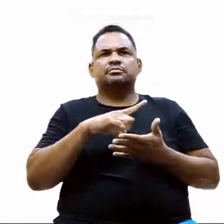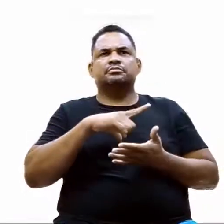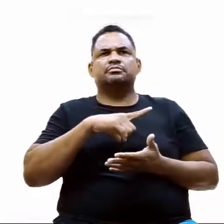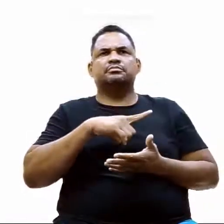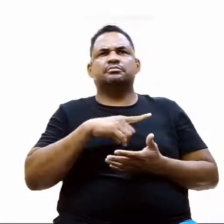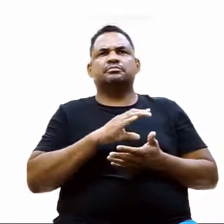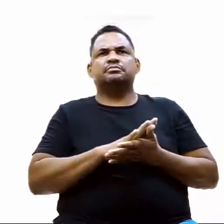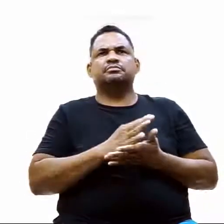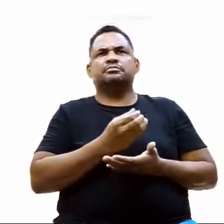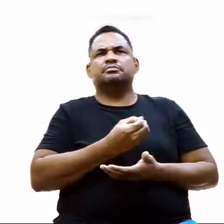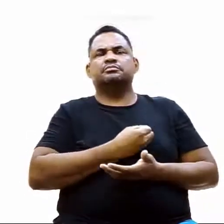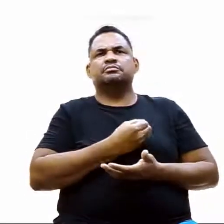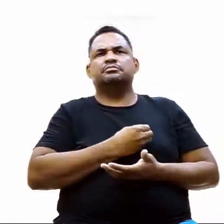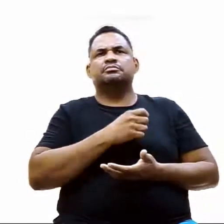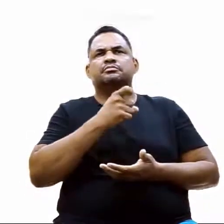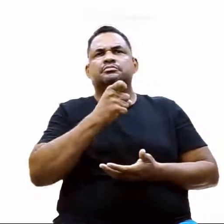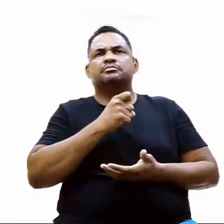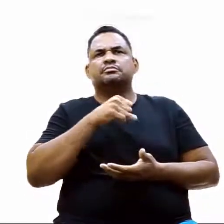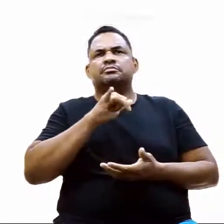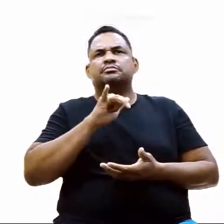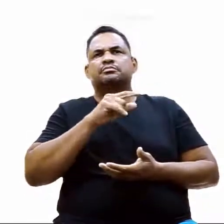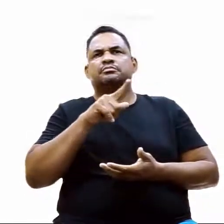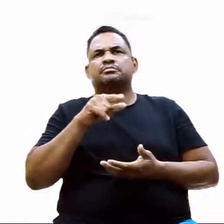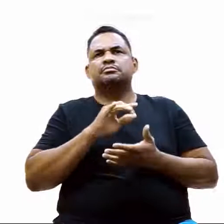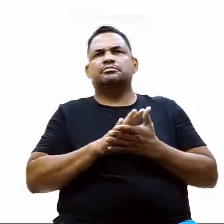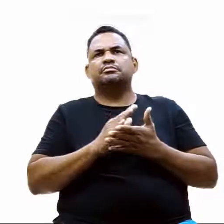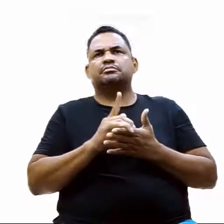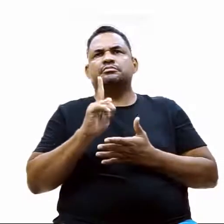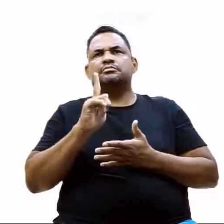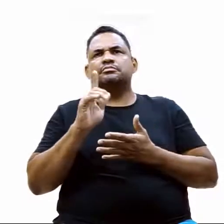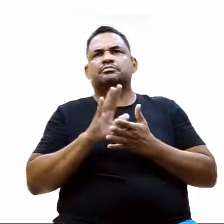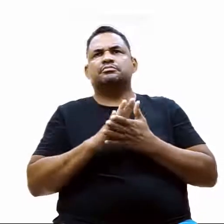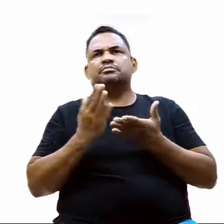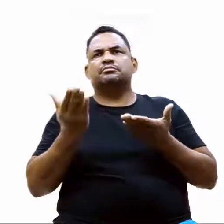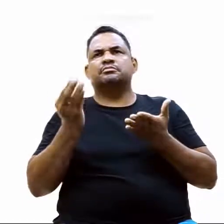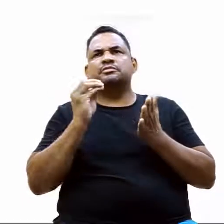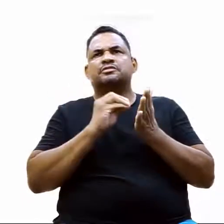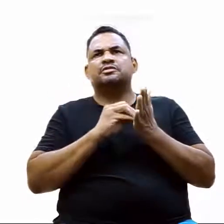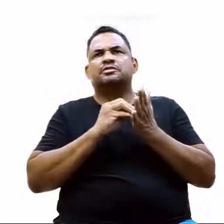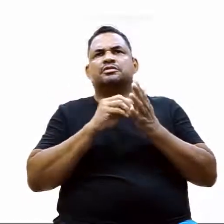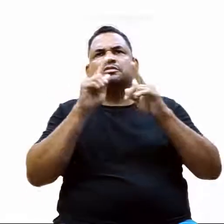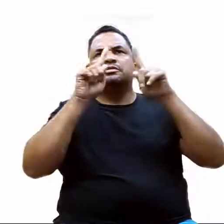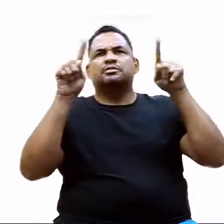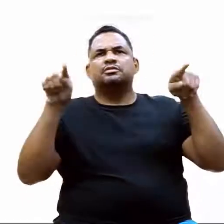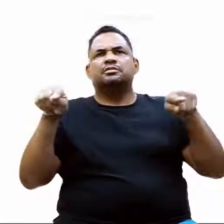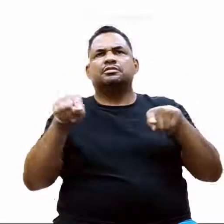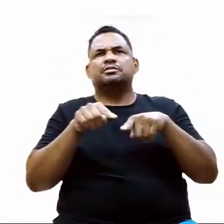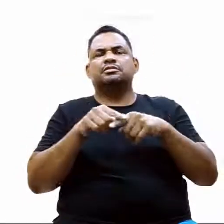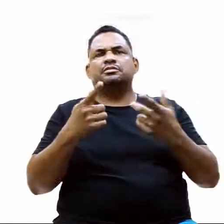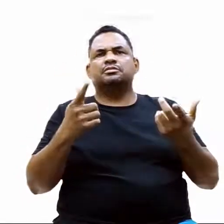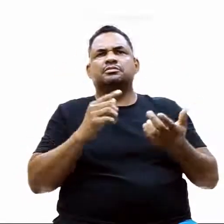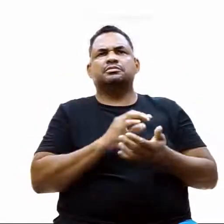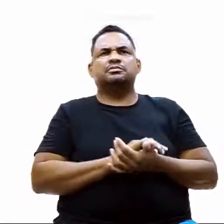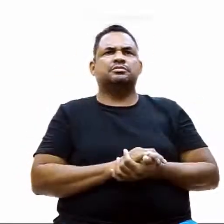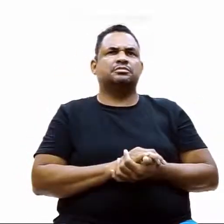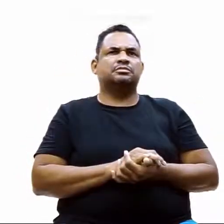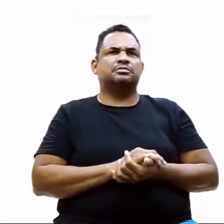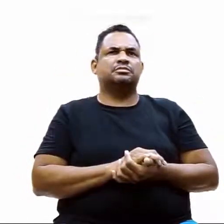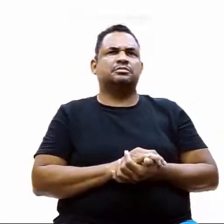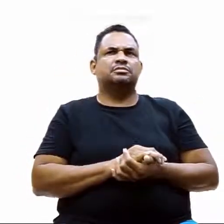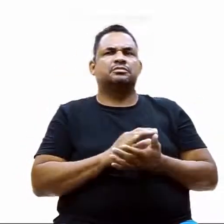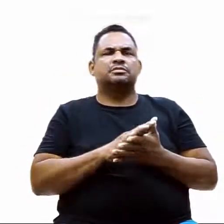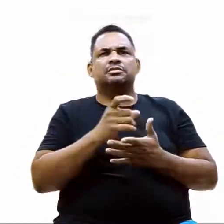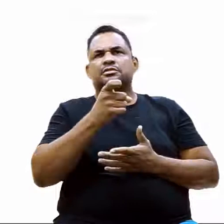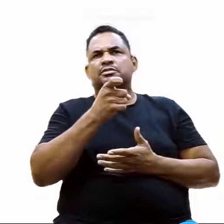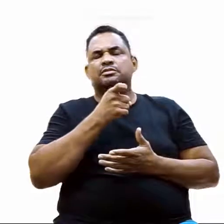X, Y e Z em gramas que completam correta respectivamente a tabela são. Então, atribuindo para X,